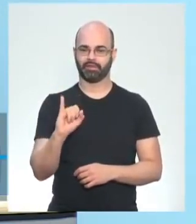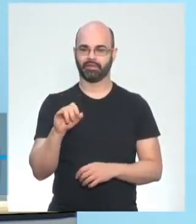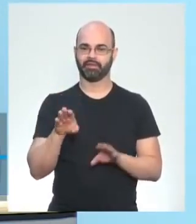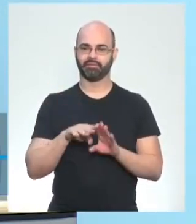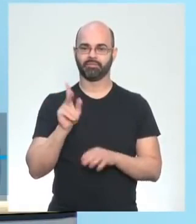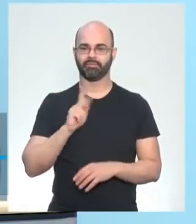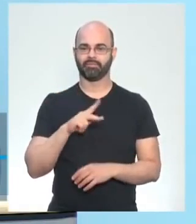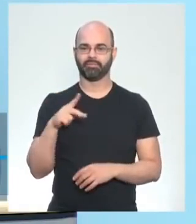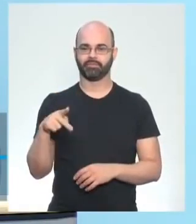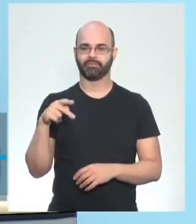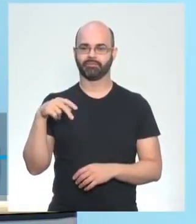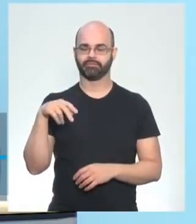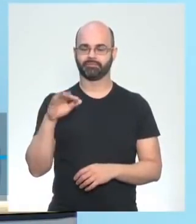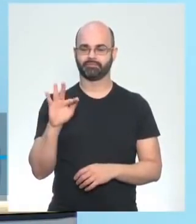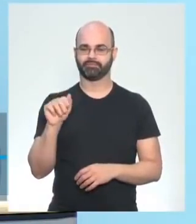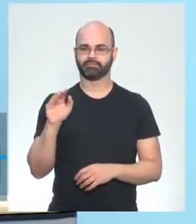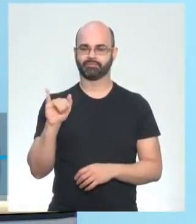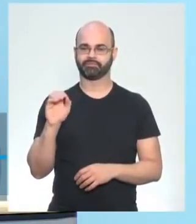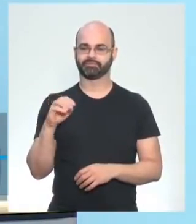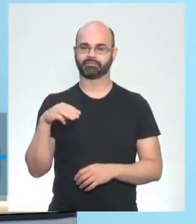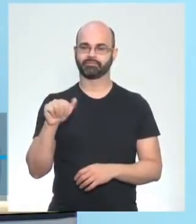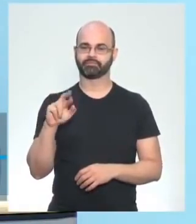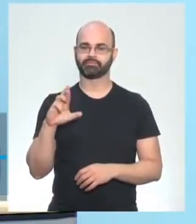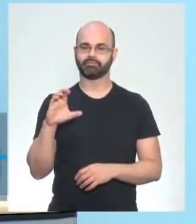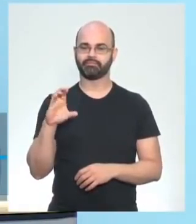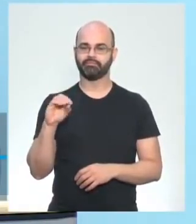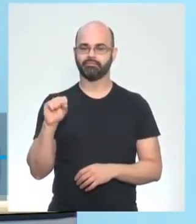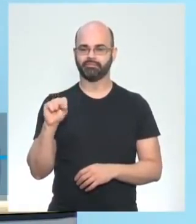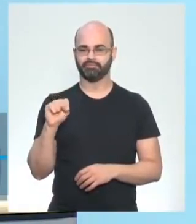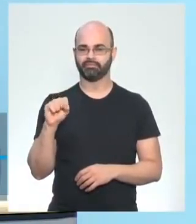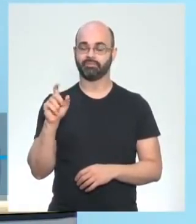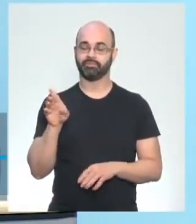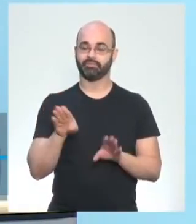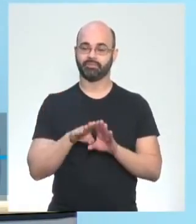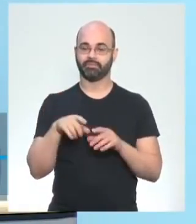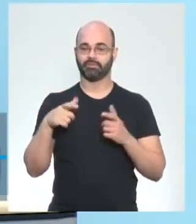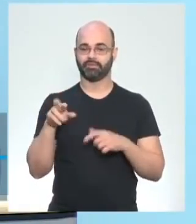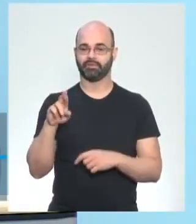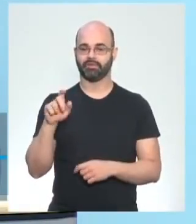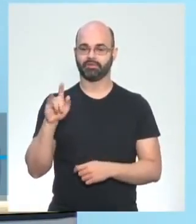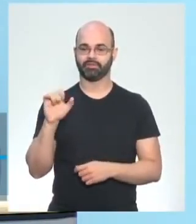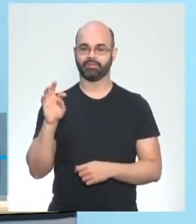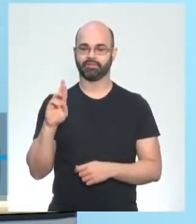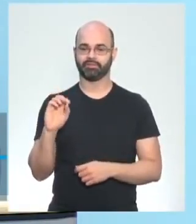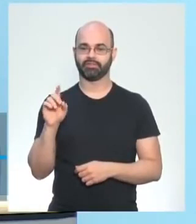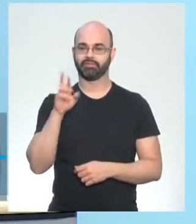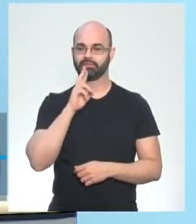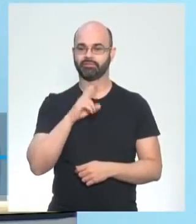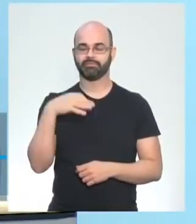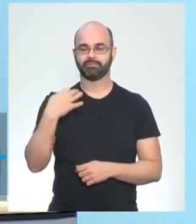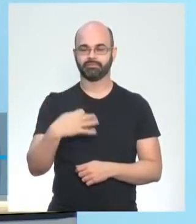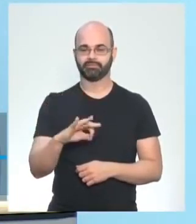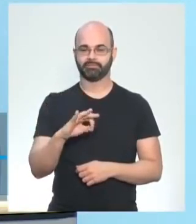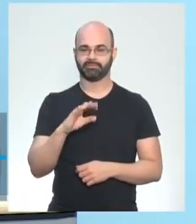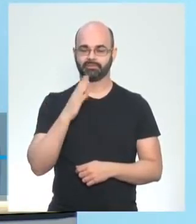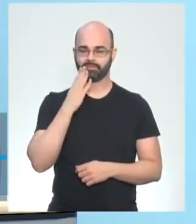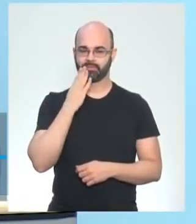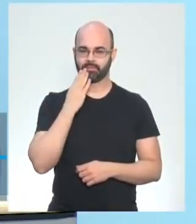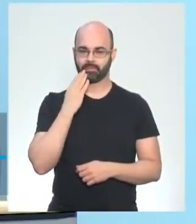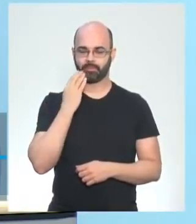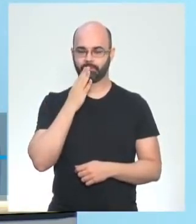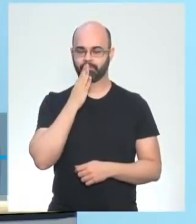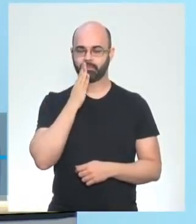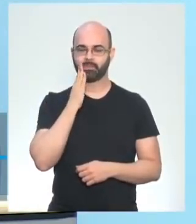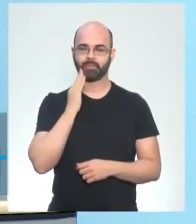professor Fábio e Marcos, né? Tivemos também a PEI Coque Kitajima, de registro, respondendo corretamente, e os alunos